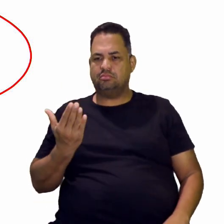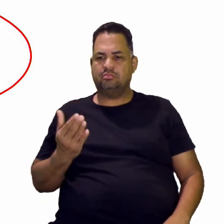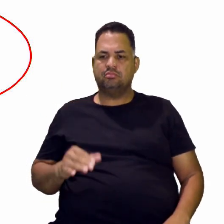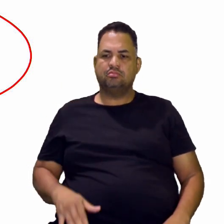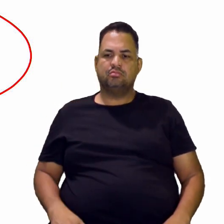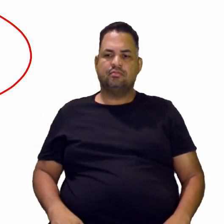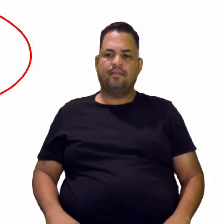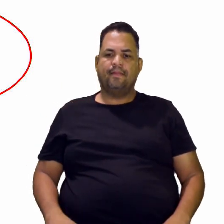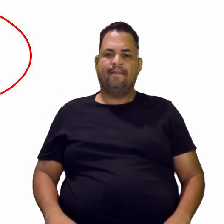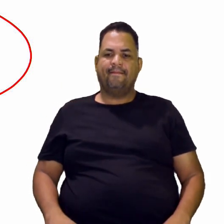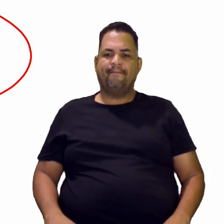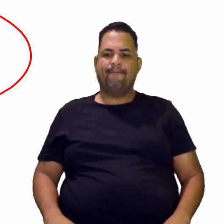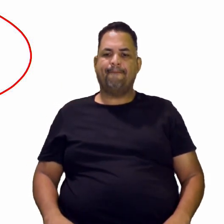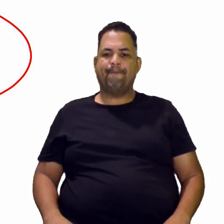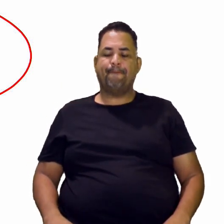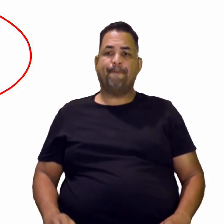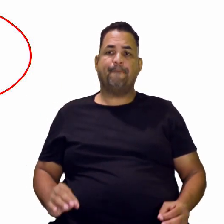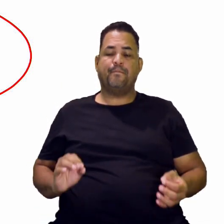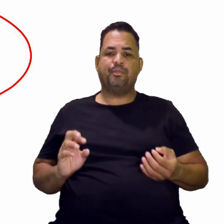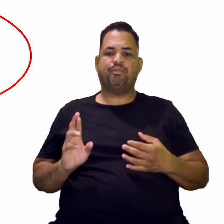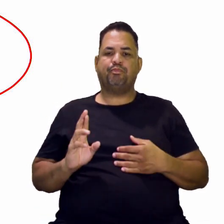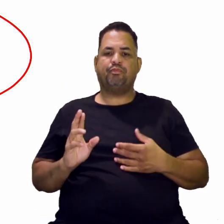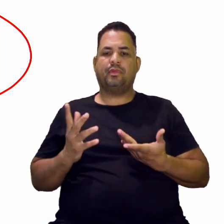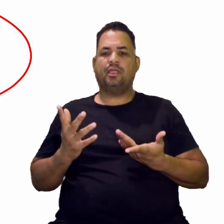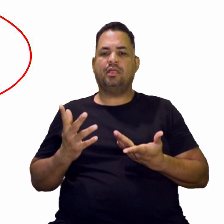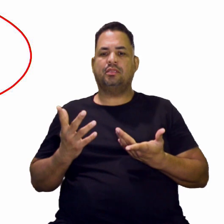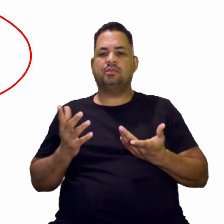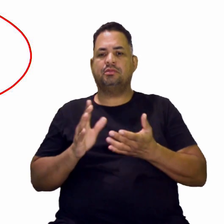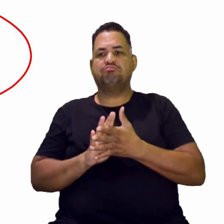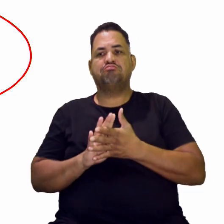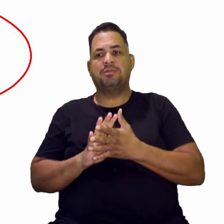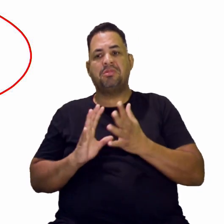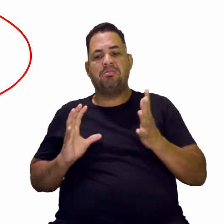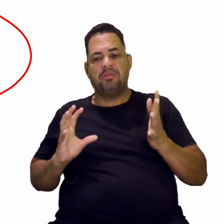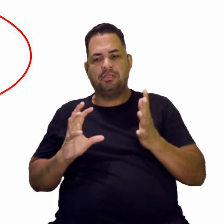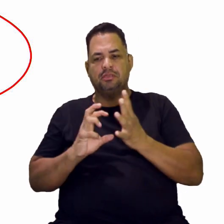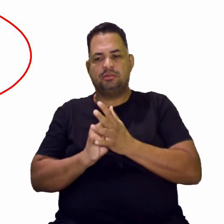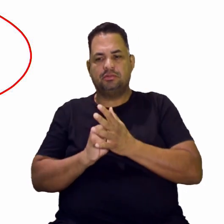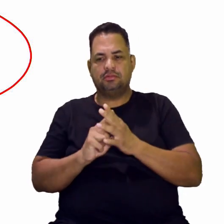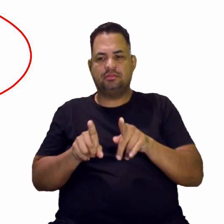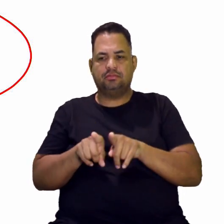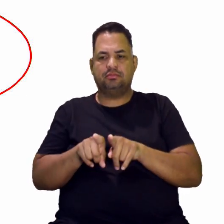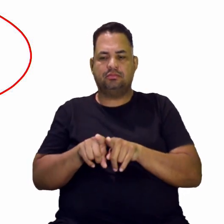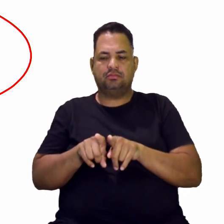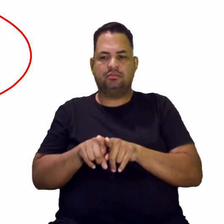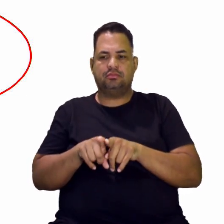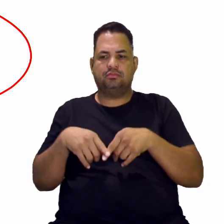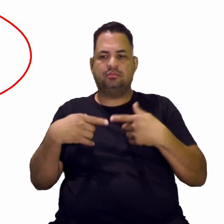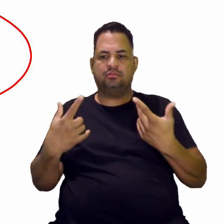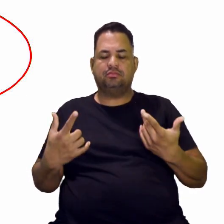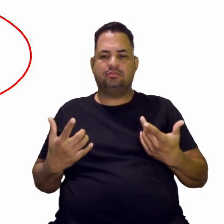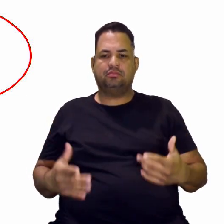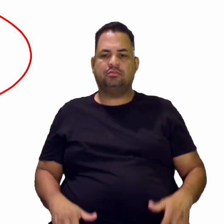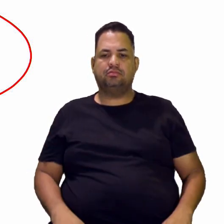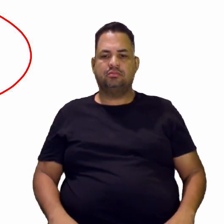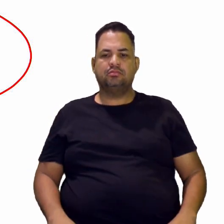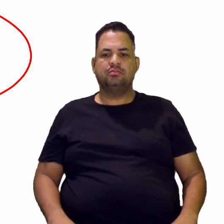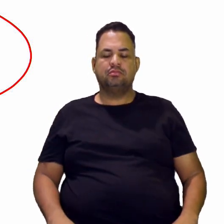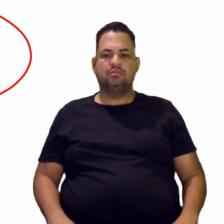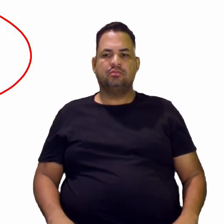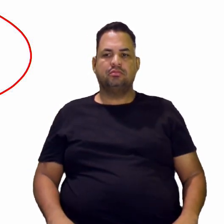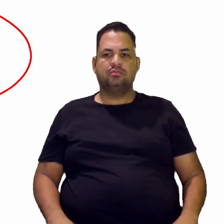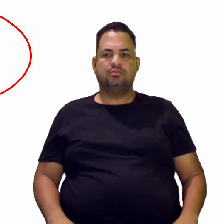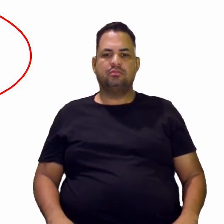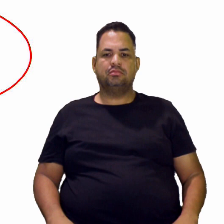ele mora, para quem que ele serve como alimento, isso também faz parte, é nicho